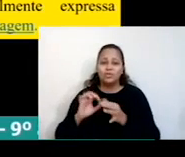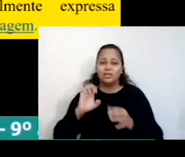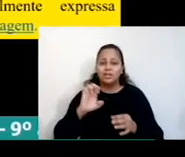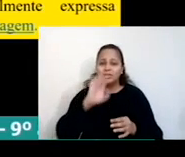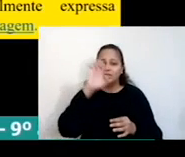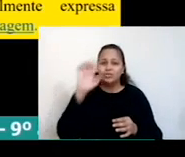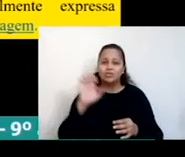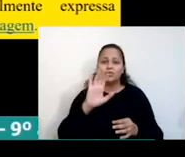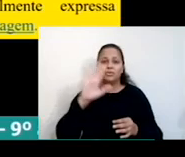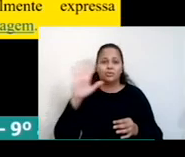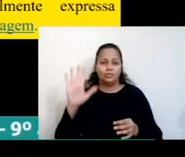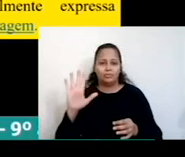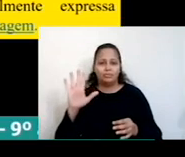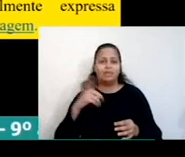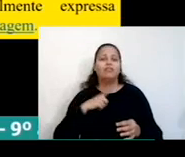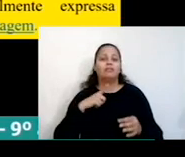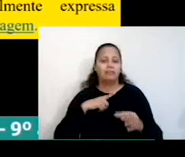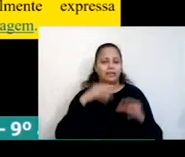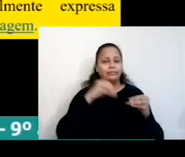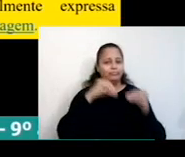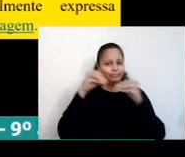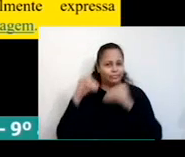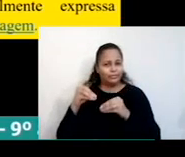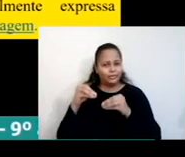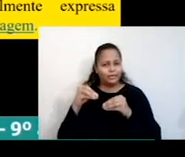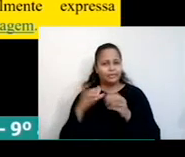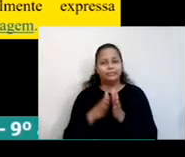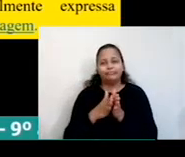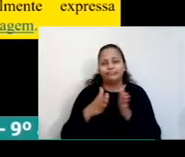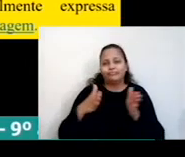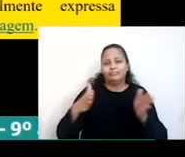uma imigração muito grande. Atualmente